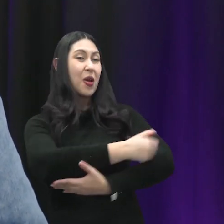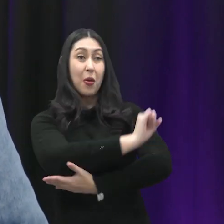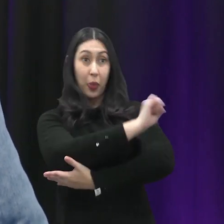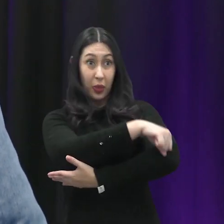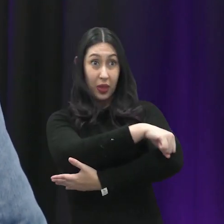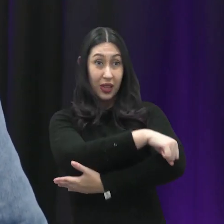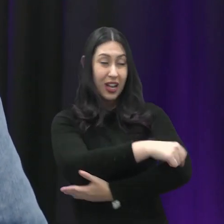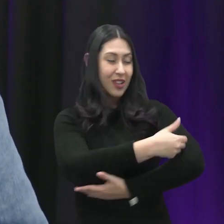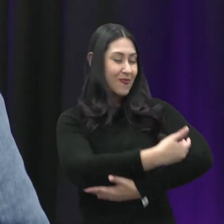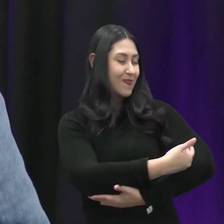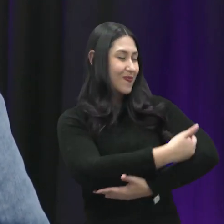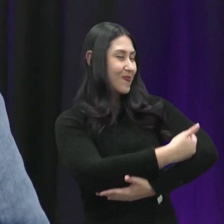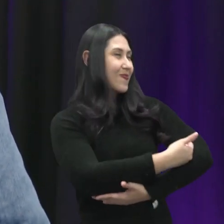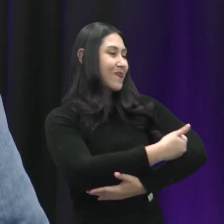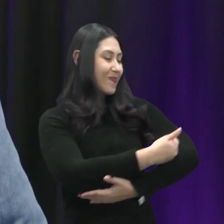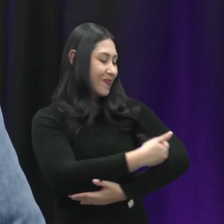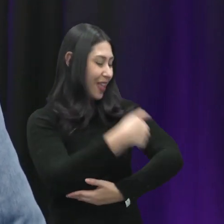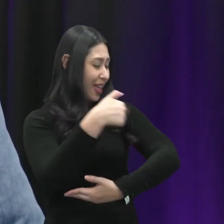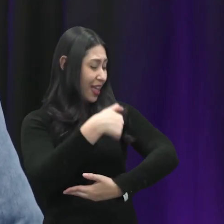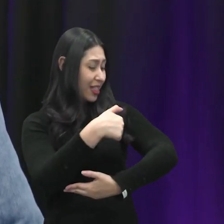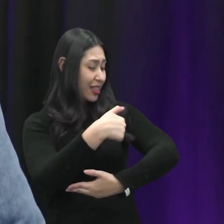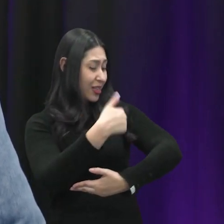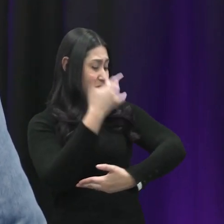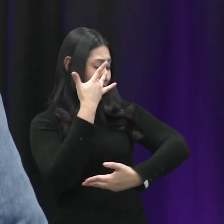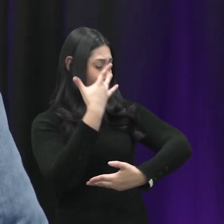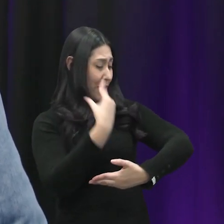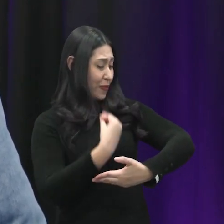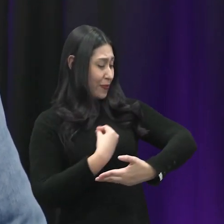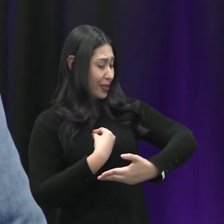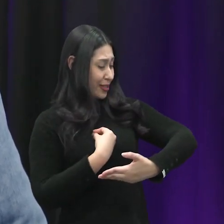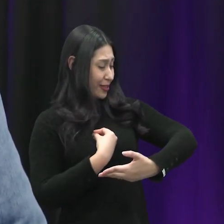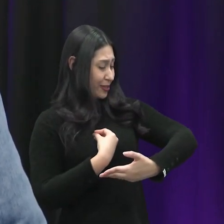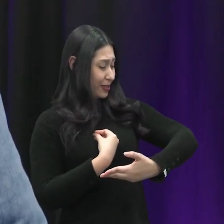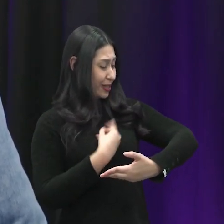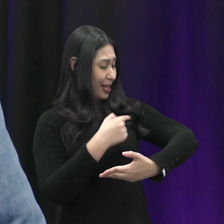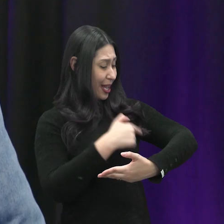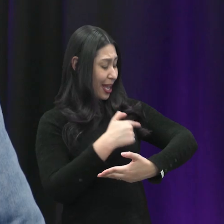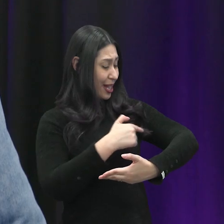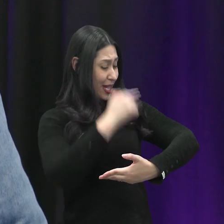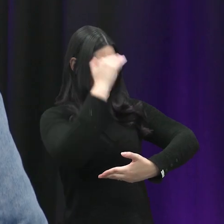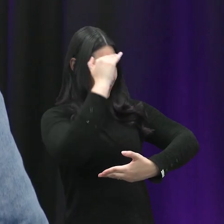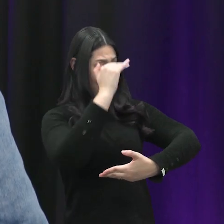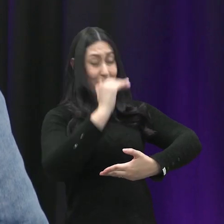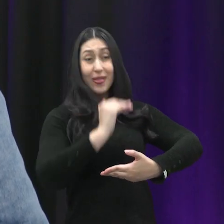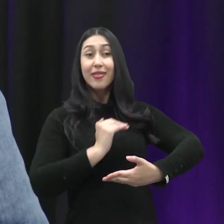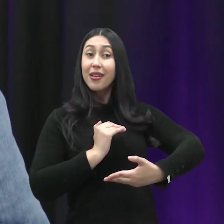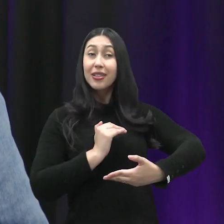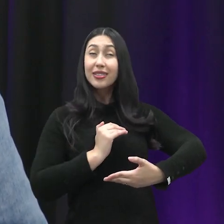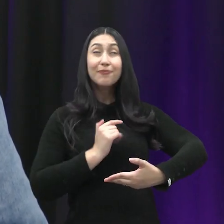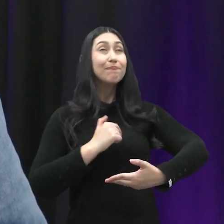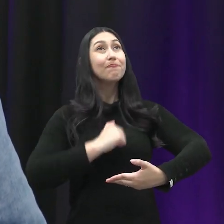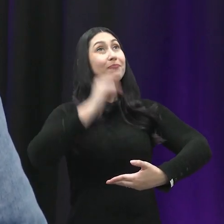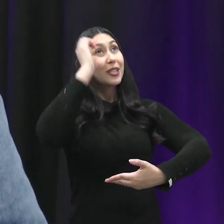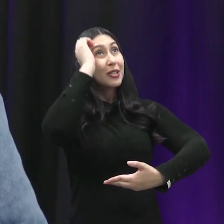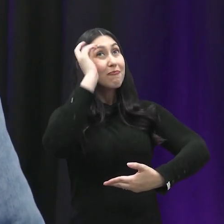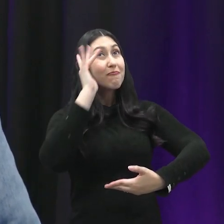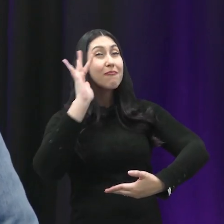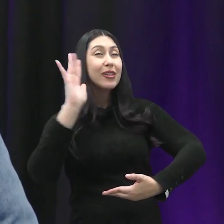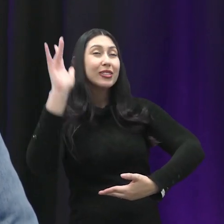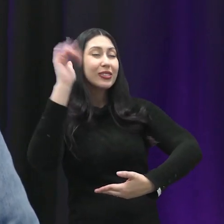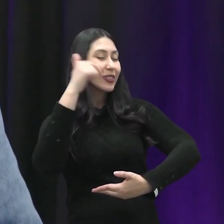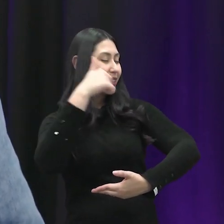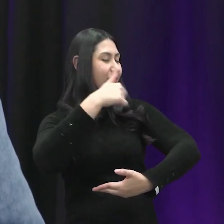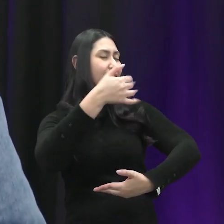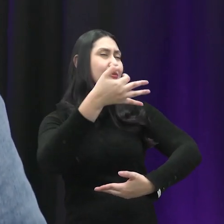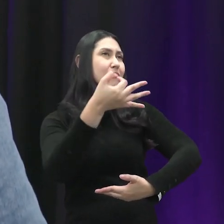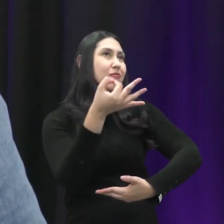que volta nesse lugar, porque é um objeto que faz, na minha imaginação, corresponde a